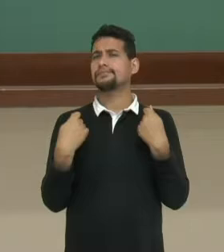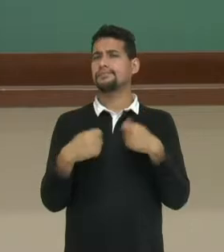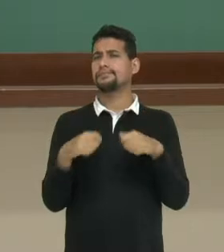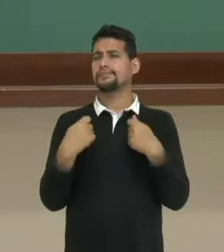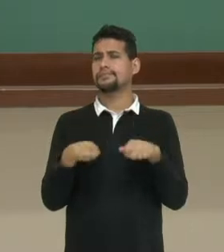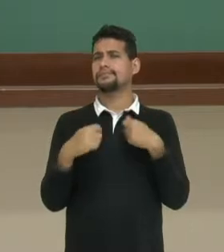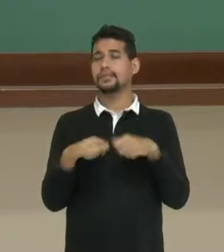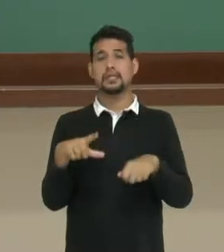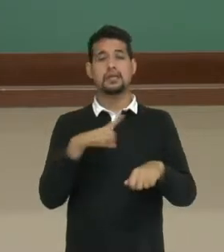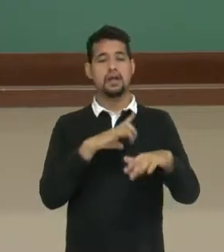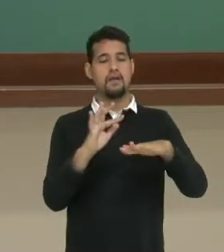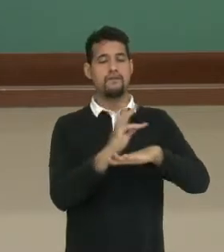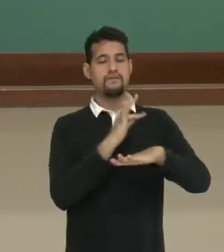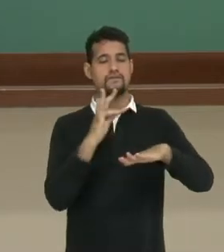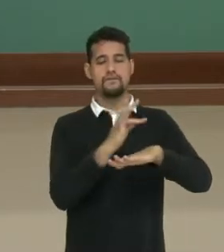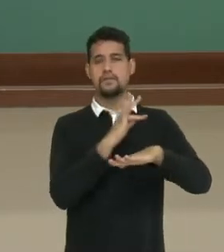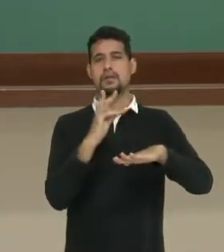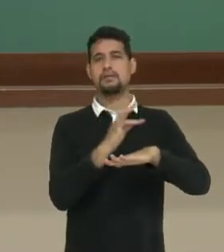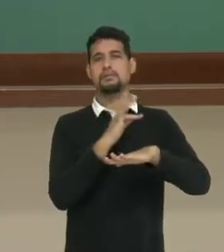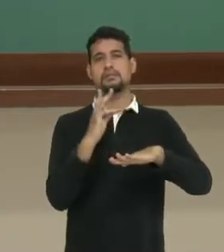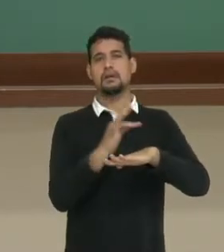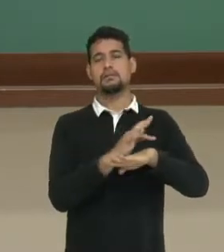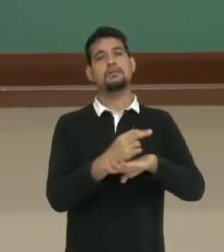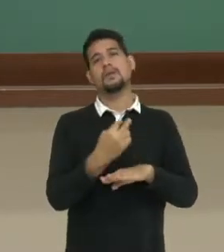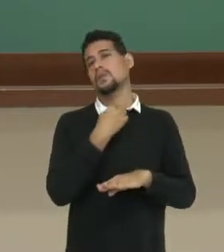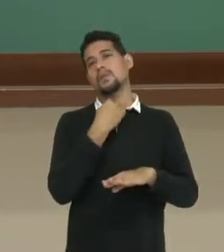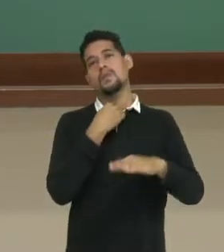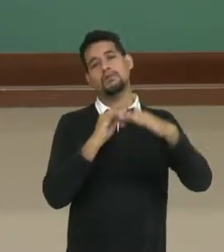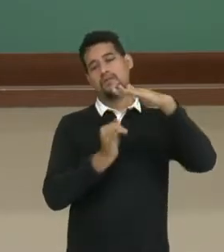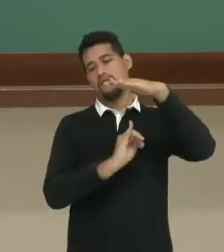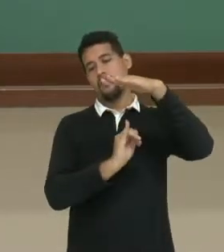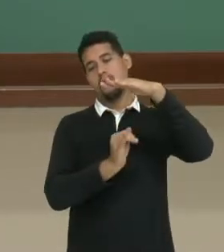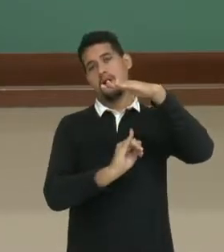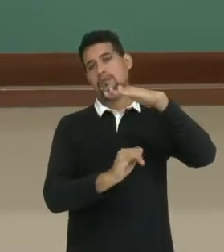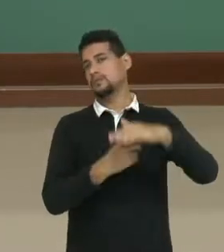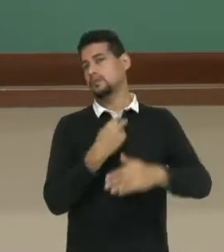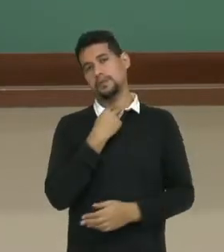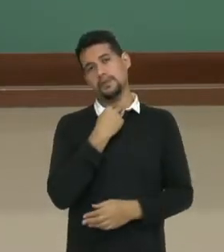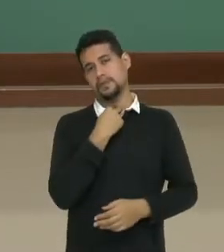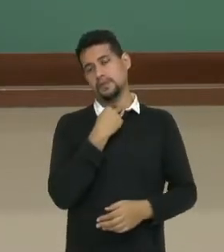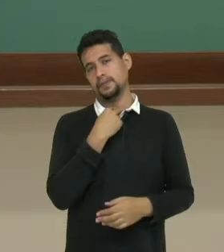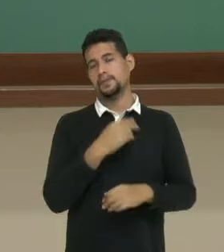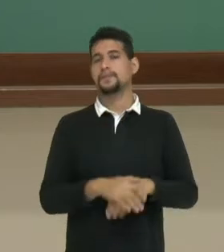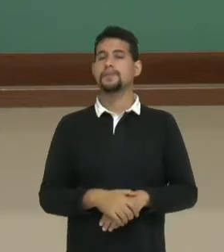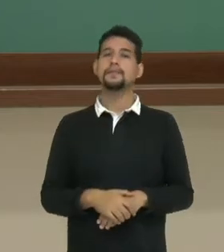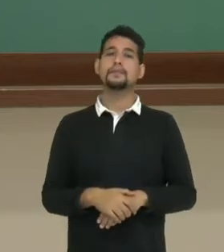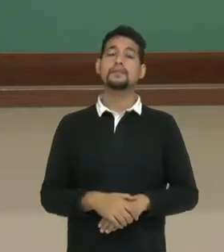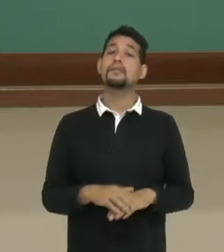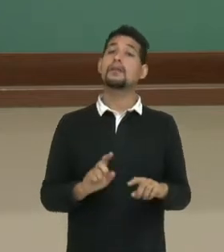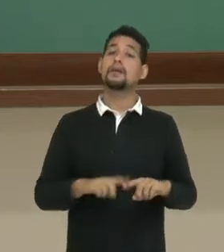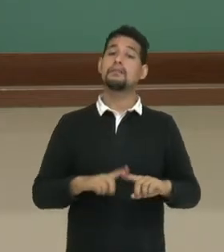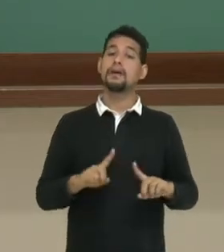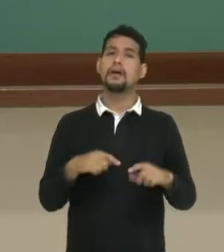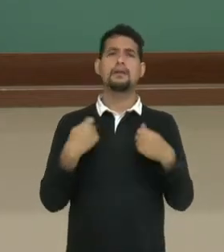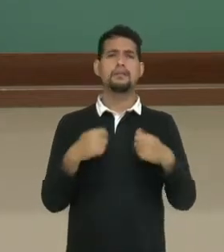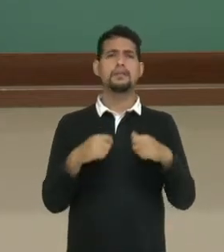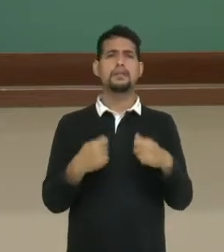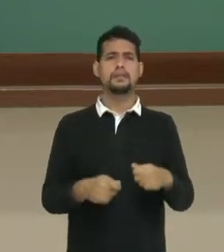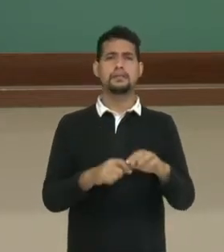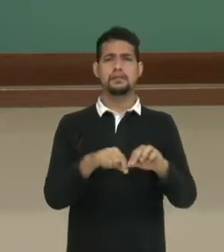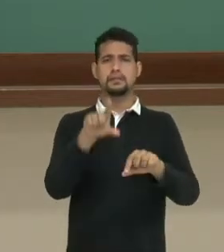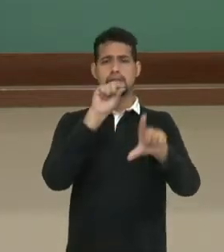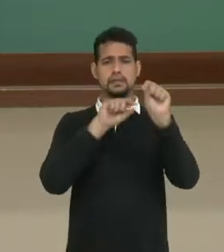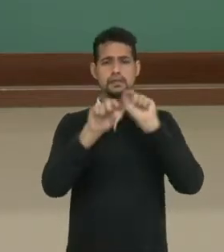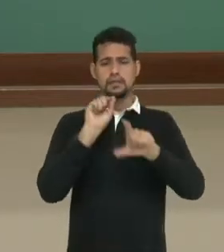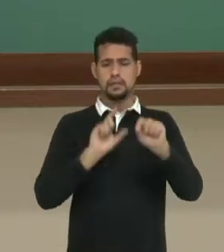maior formalidade, eu não posso ser tão informal, a linguagem não pode ser tão espontânea. Então eu tenho que selecionar ali